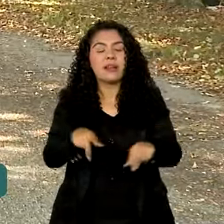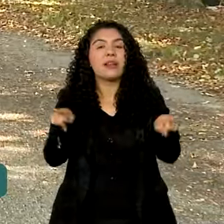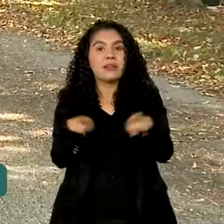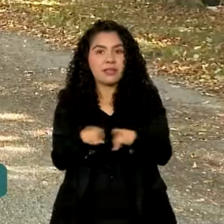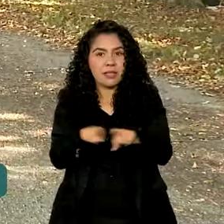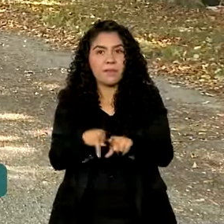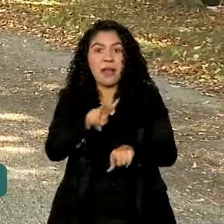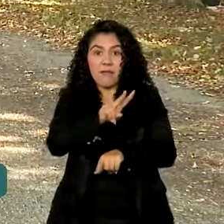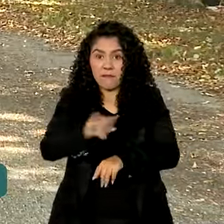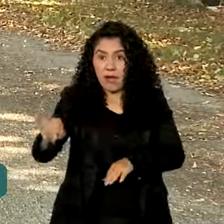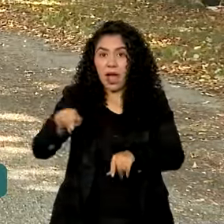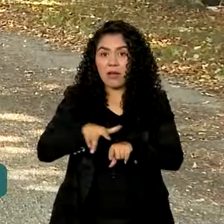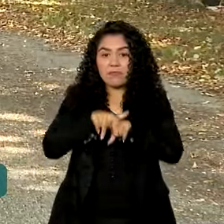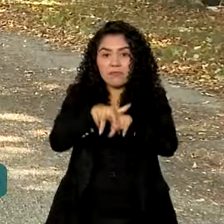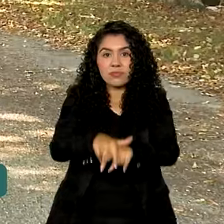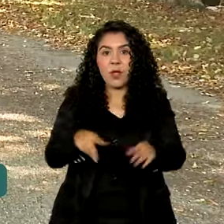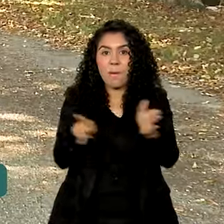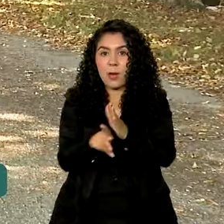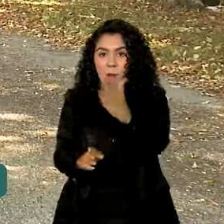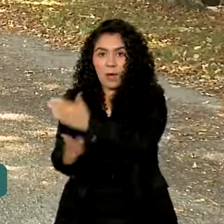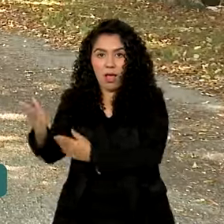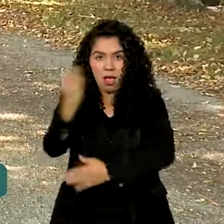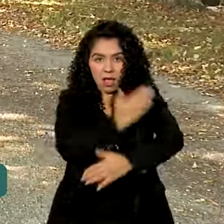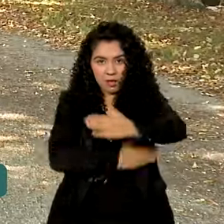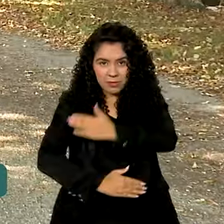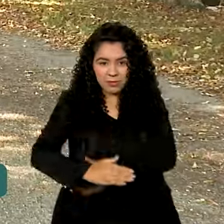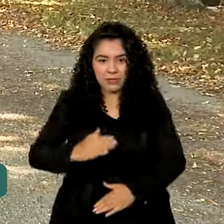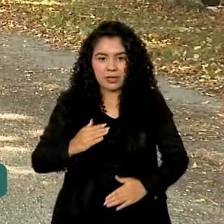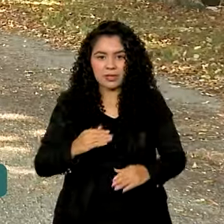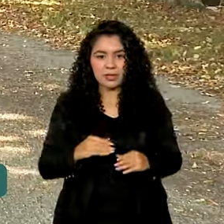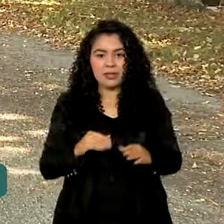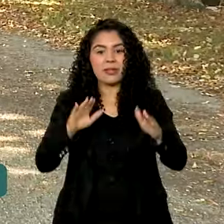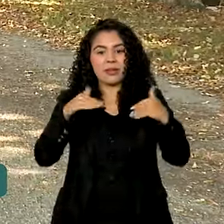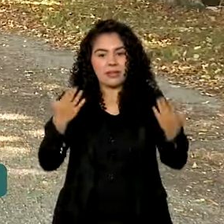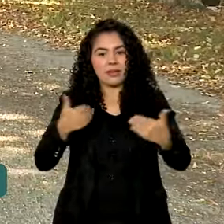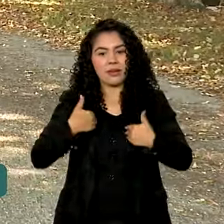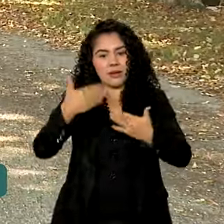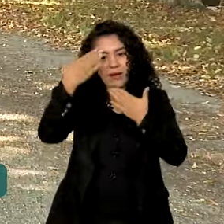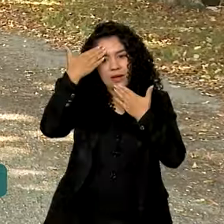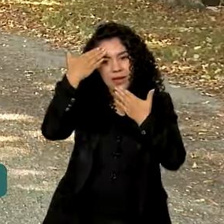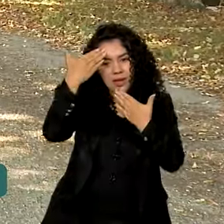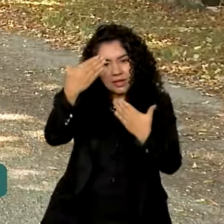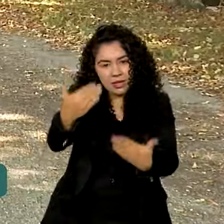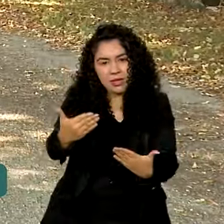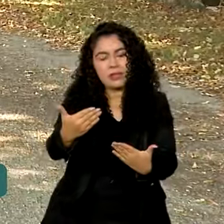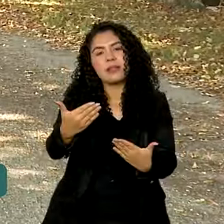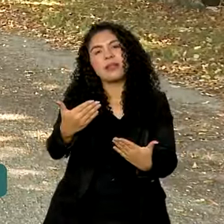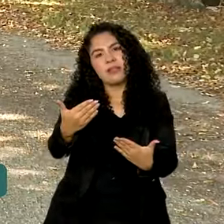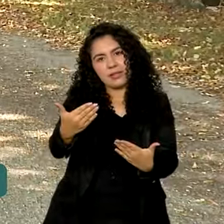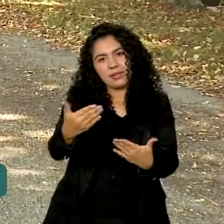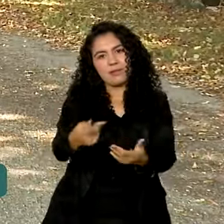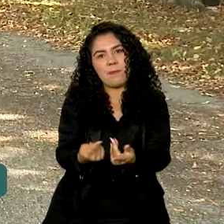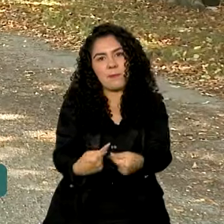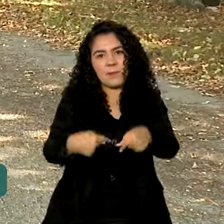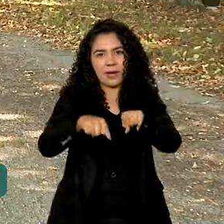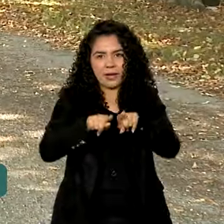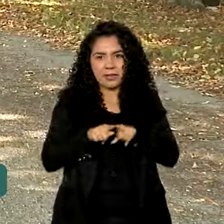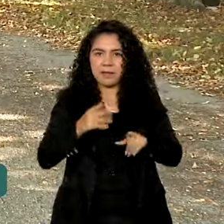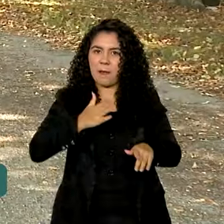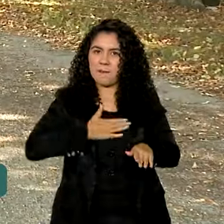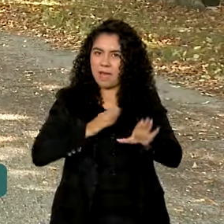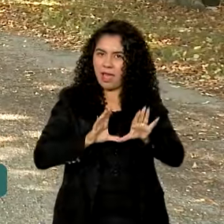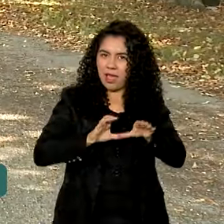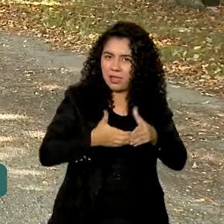o hipismo das Paralimpíadas. Bom, eu agradeço aqui imensamente a parceria da minha